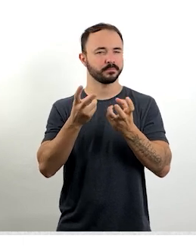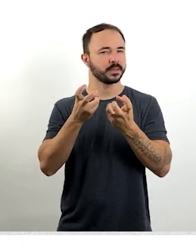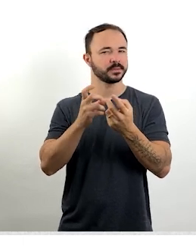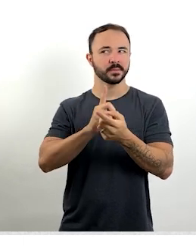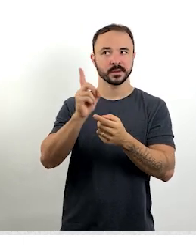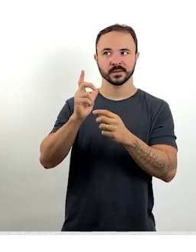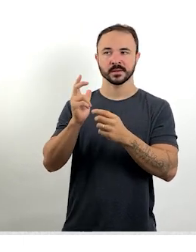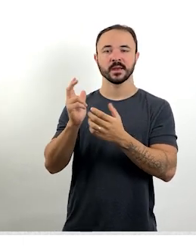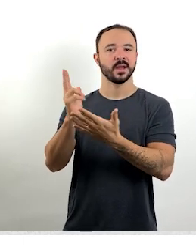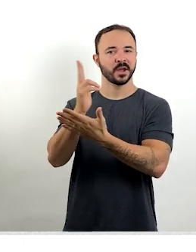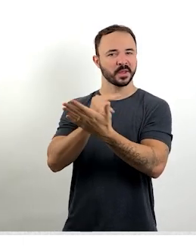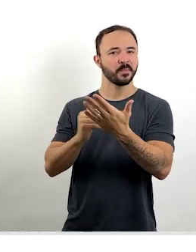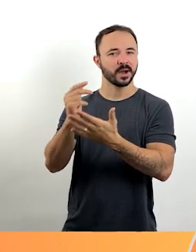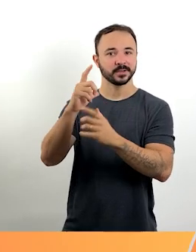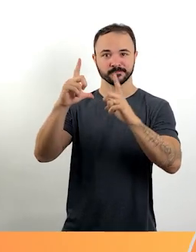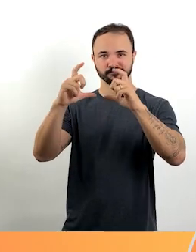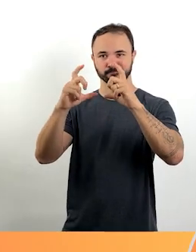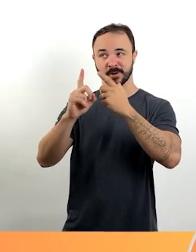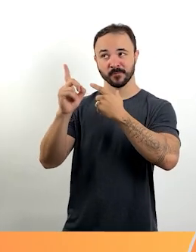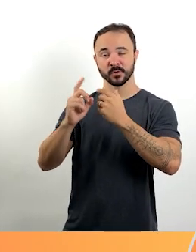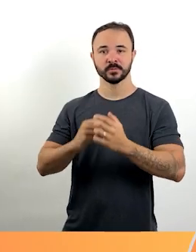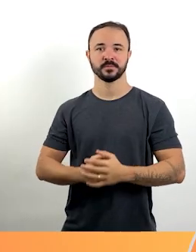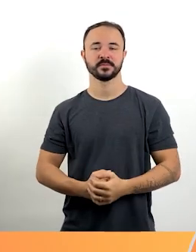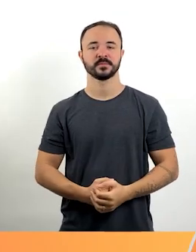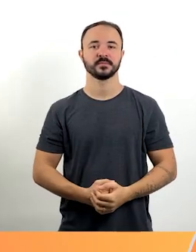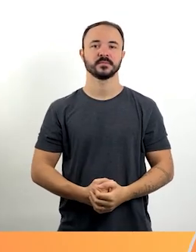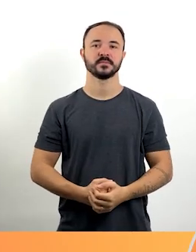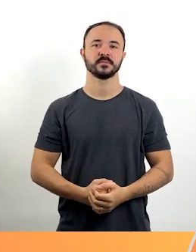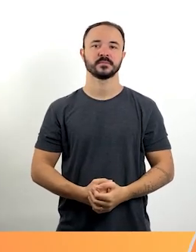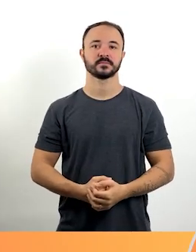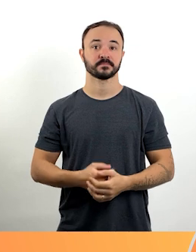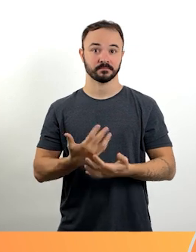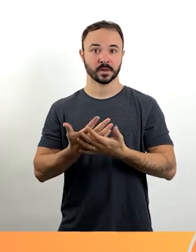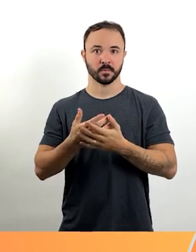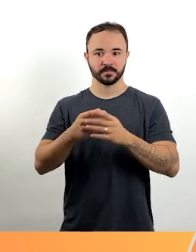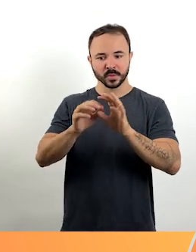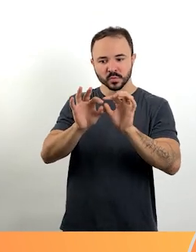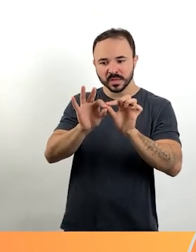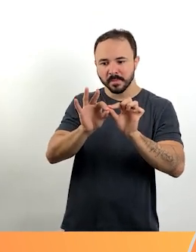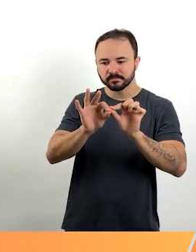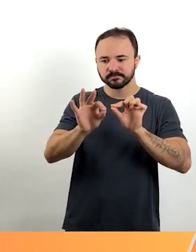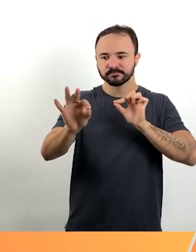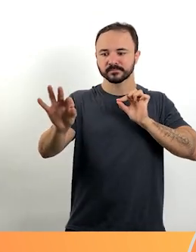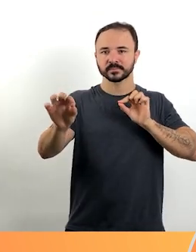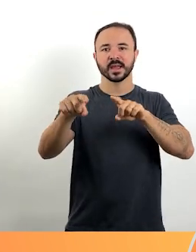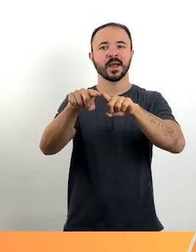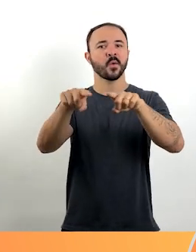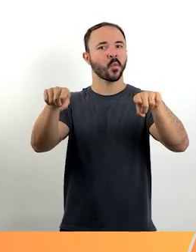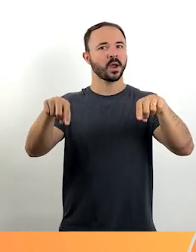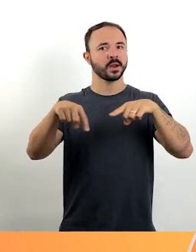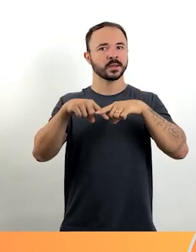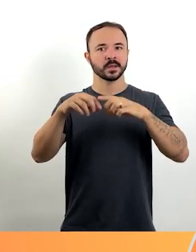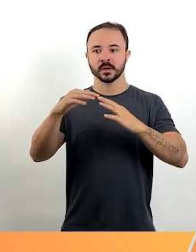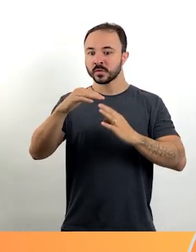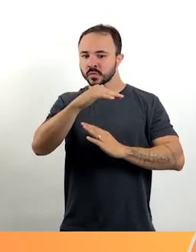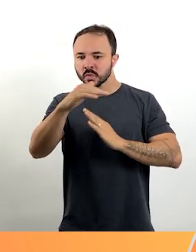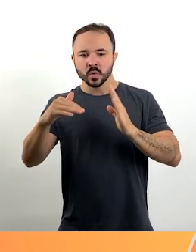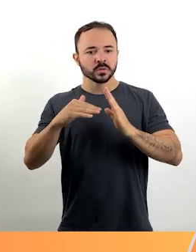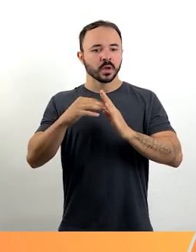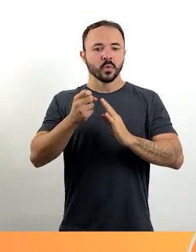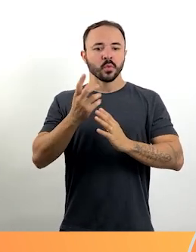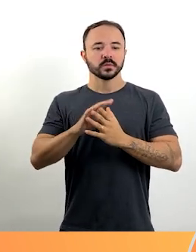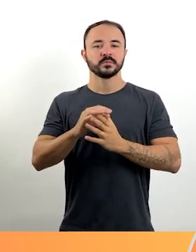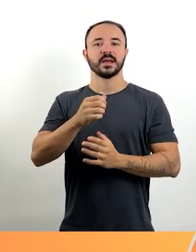para vocês nesse momento. Então, pessoal, o comprimento total da minha quadra de badminton, ela vai